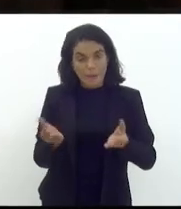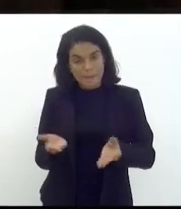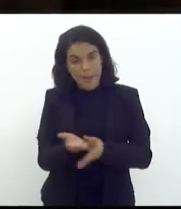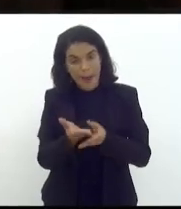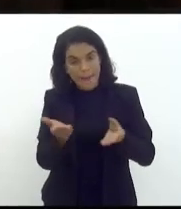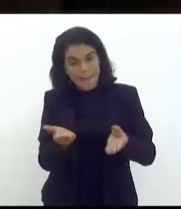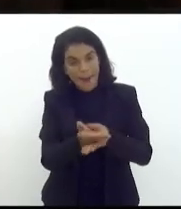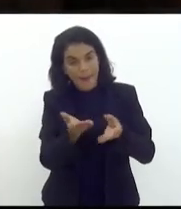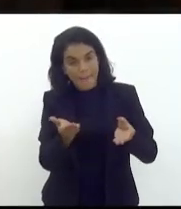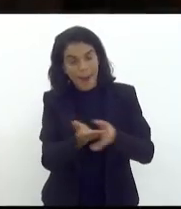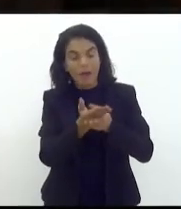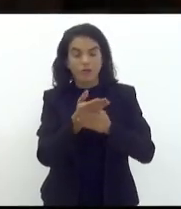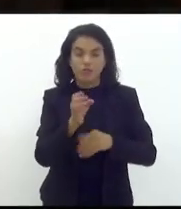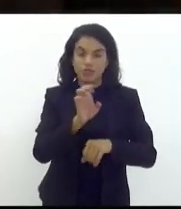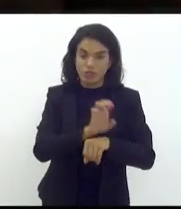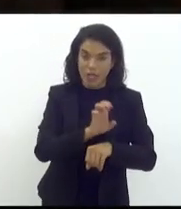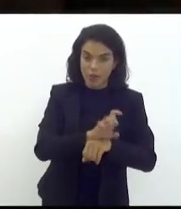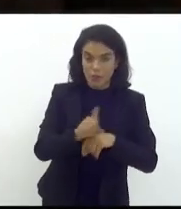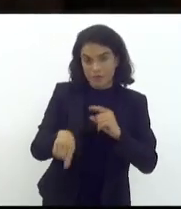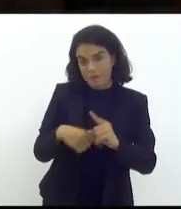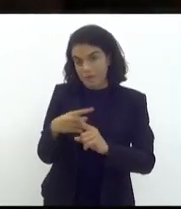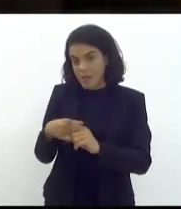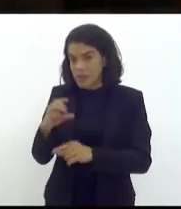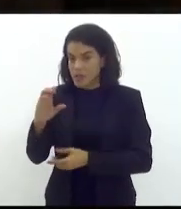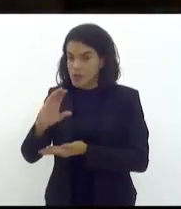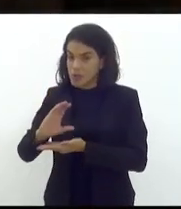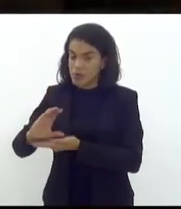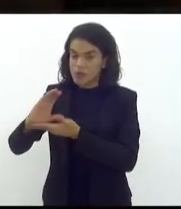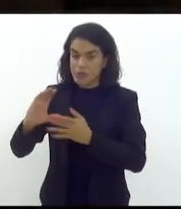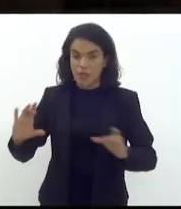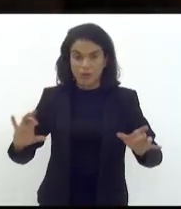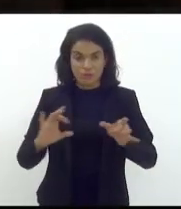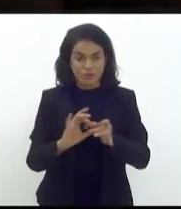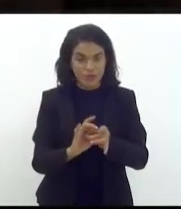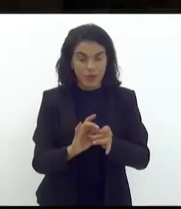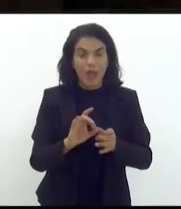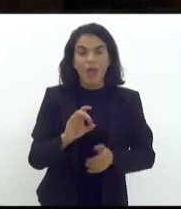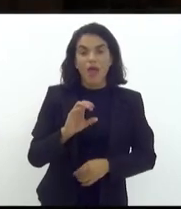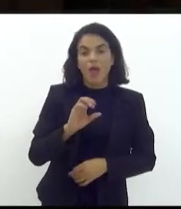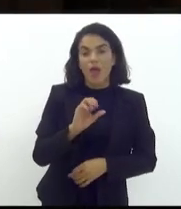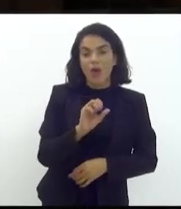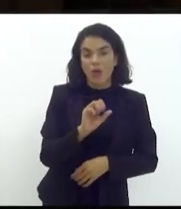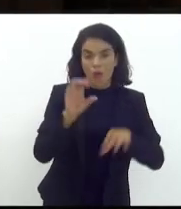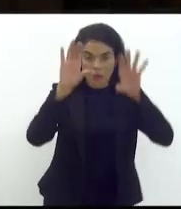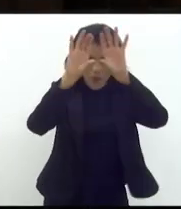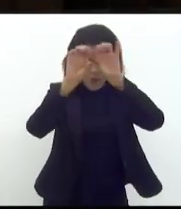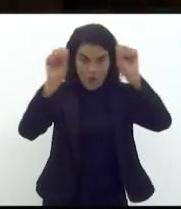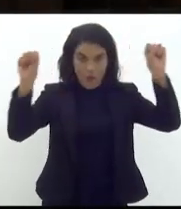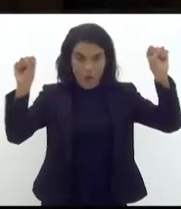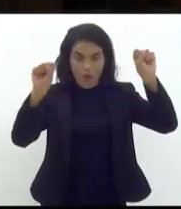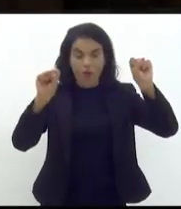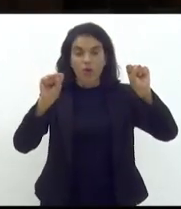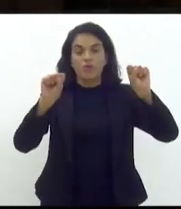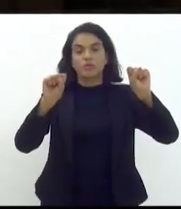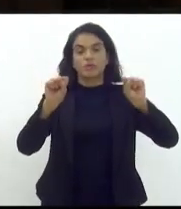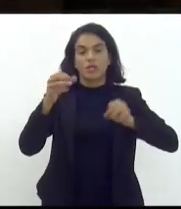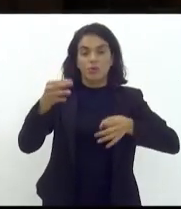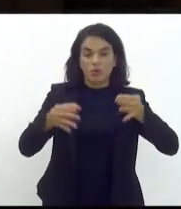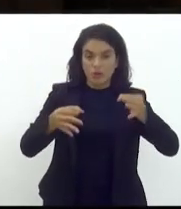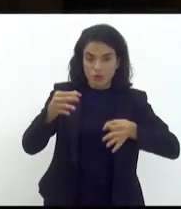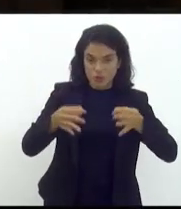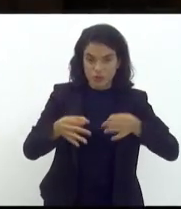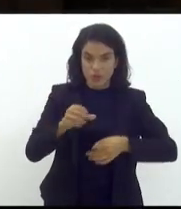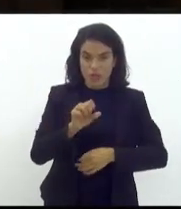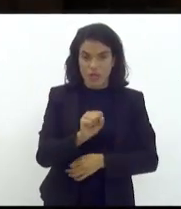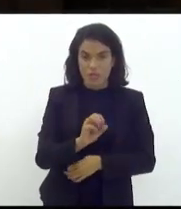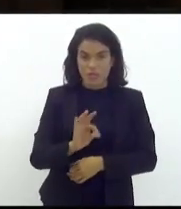demandas entre Estados e o conselho passa a ser o STJ Superior Tribunal